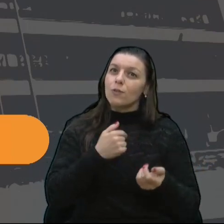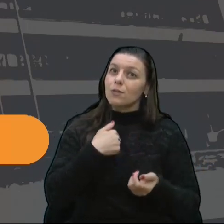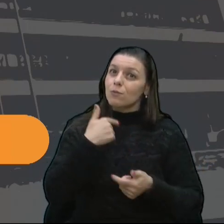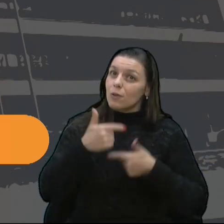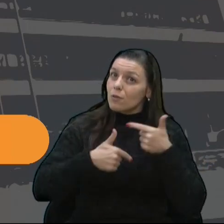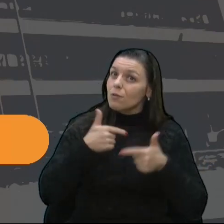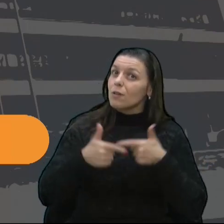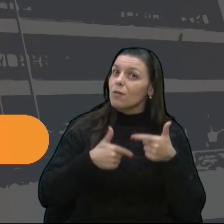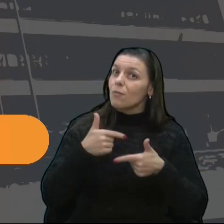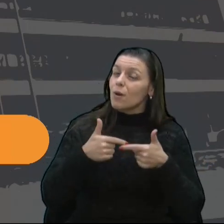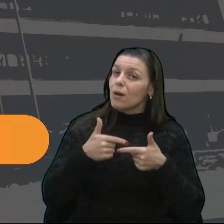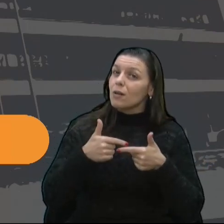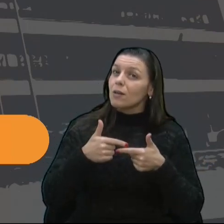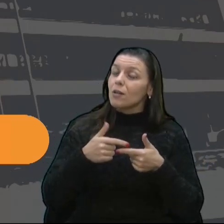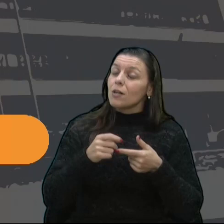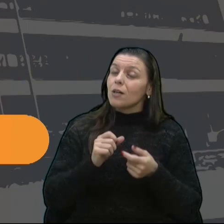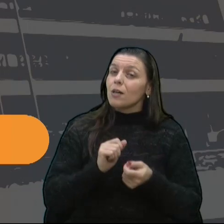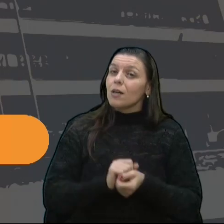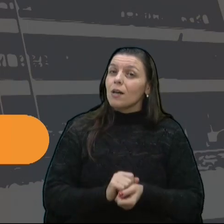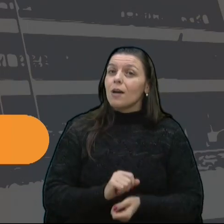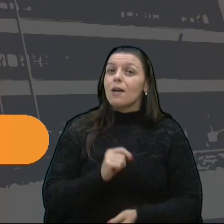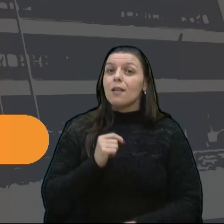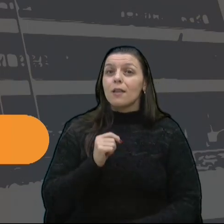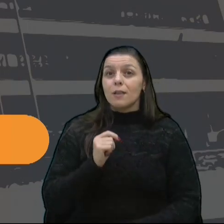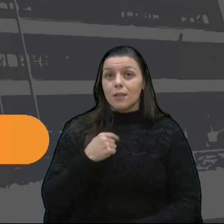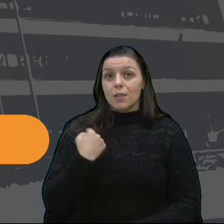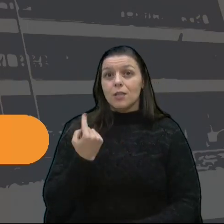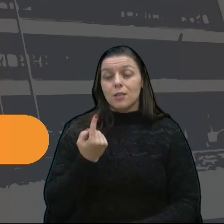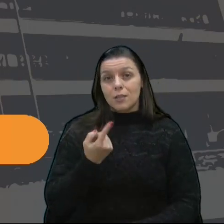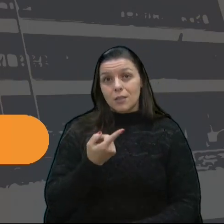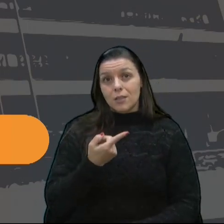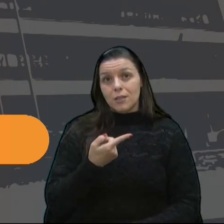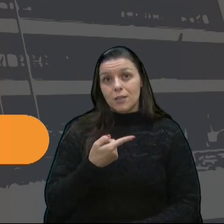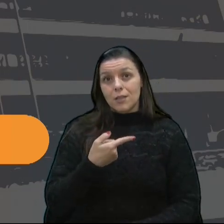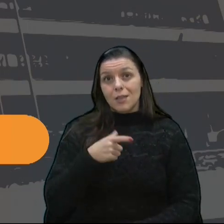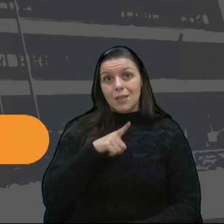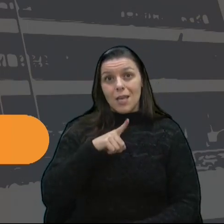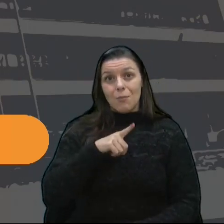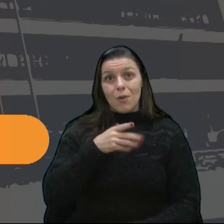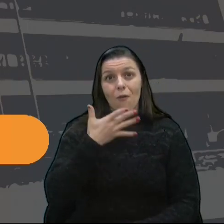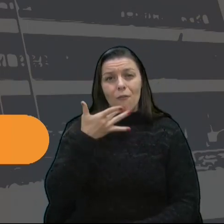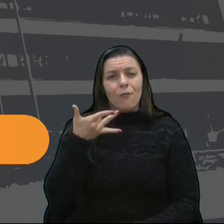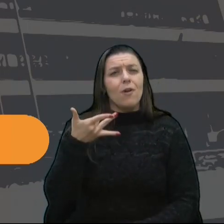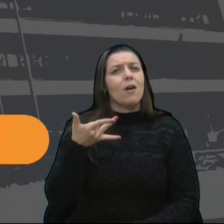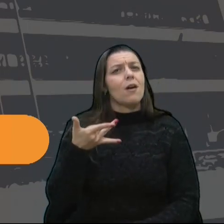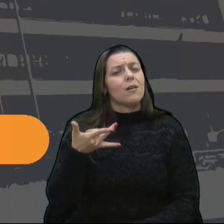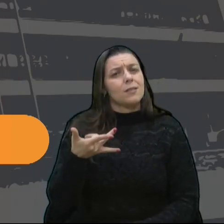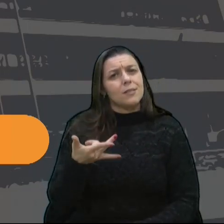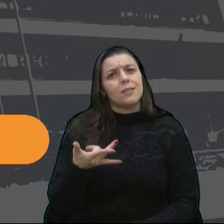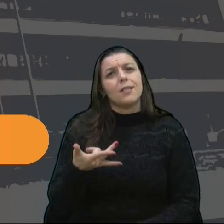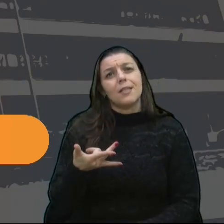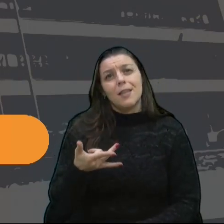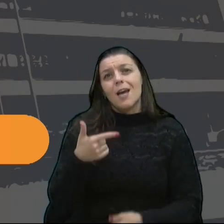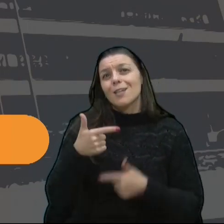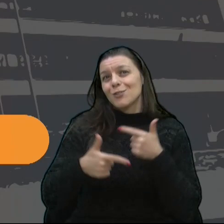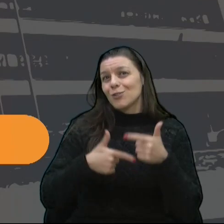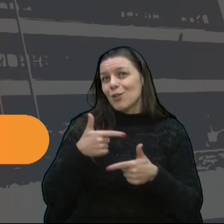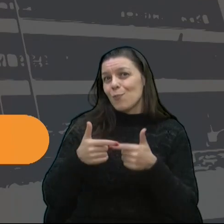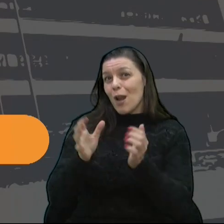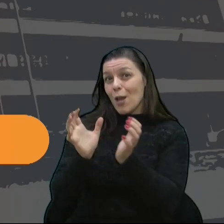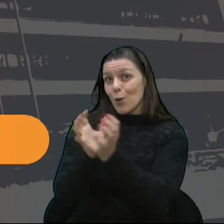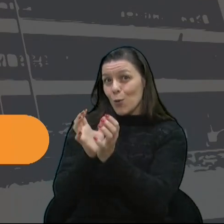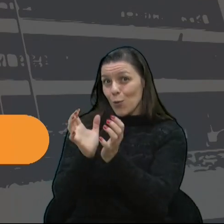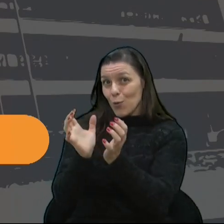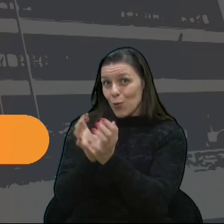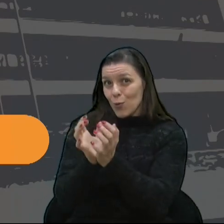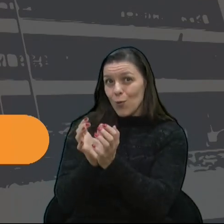assim, realmente eles têm uma facilidade, assim, de trabalhar em grupo,